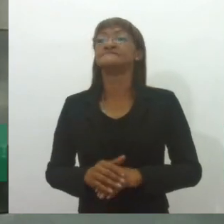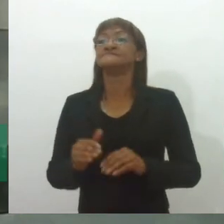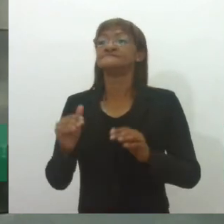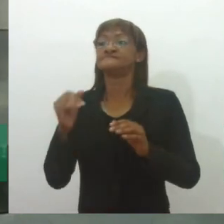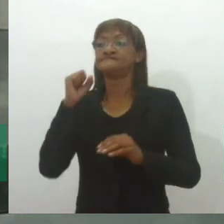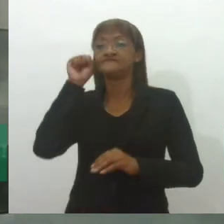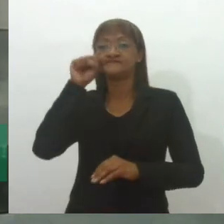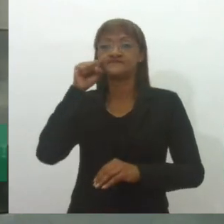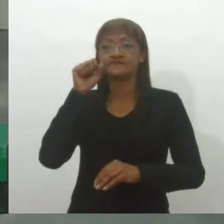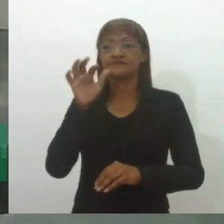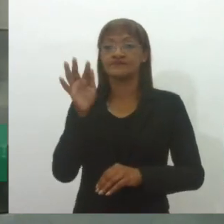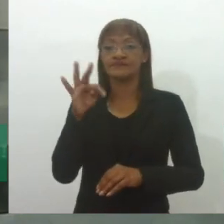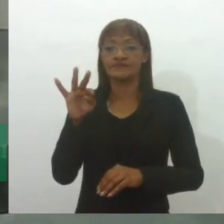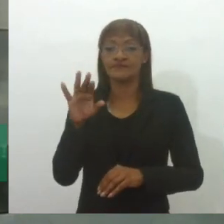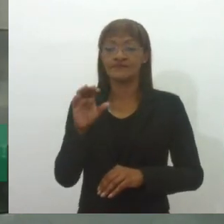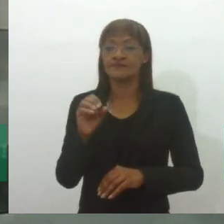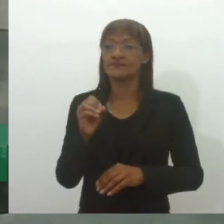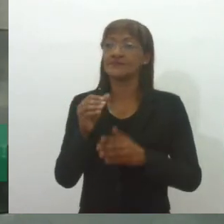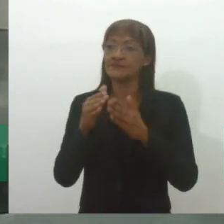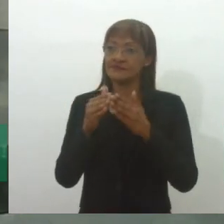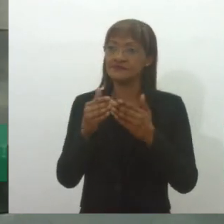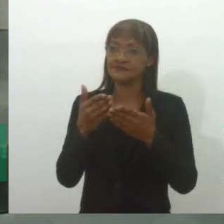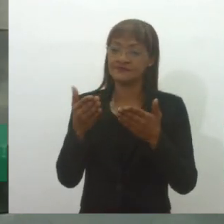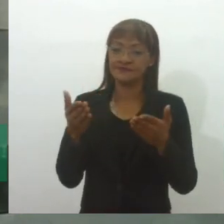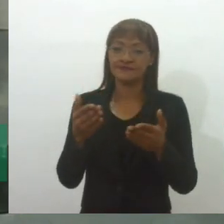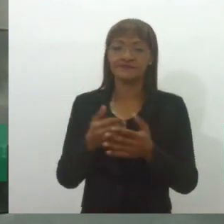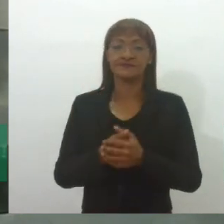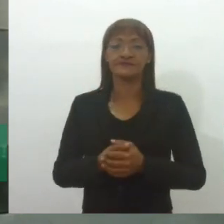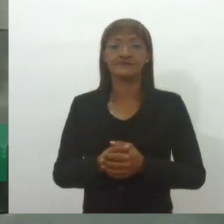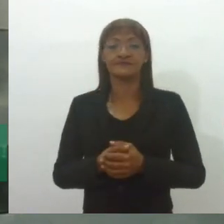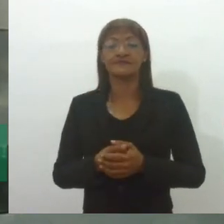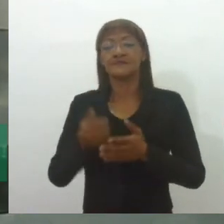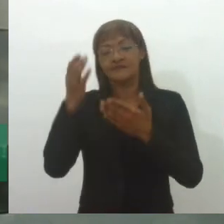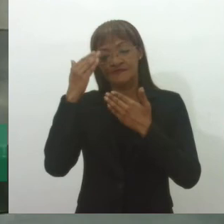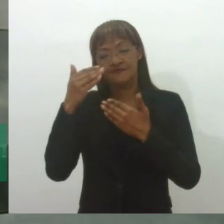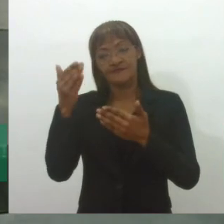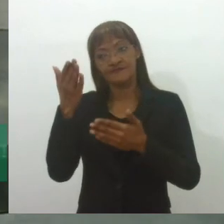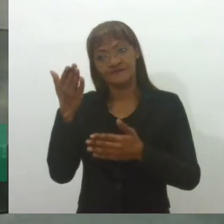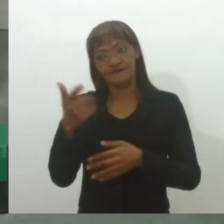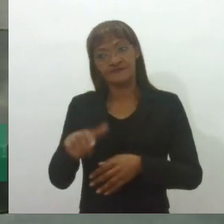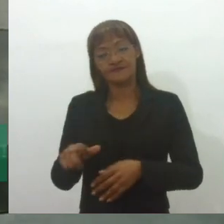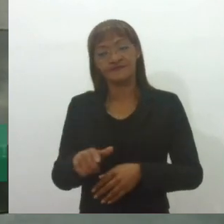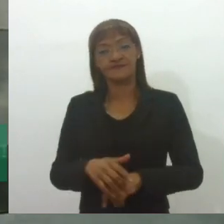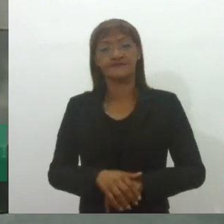Por favor, se despeça dos nossos telespectadores e meu muito obrigado novamente, Matheus.